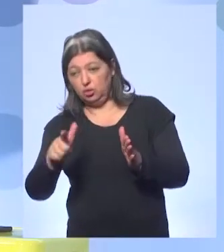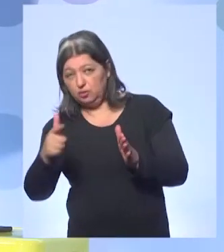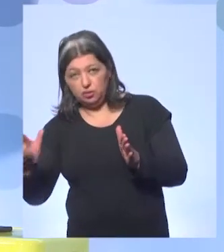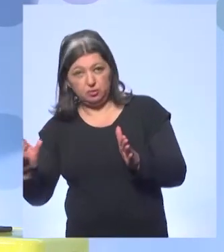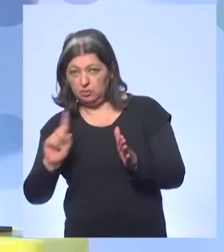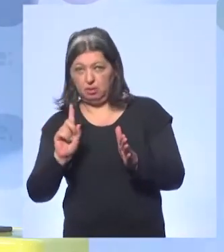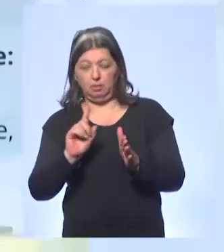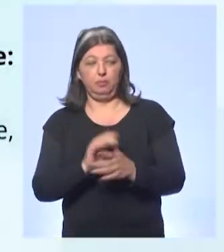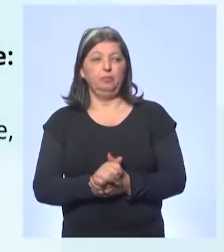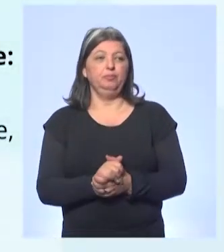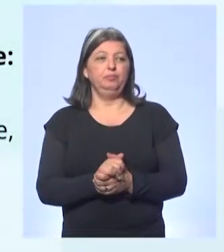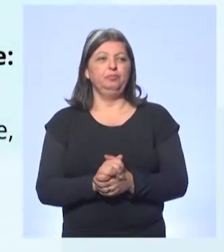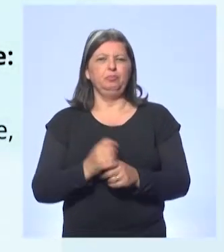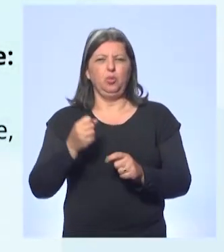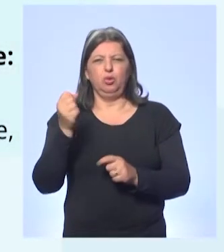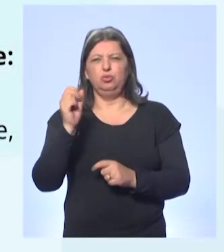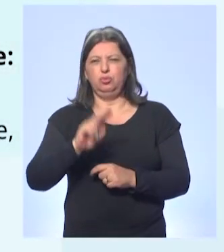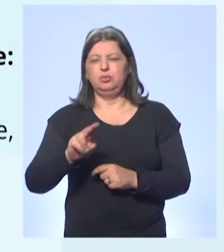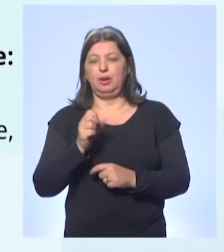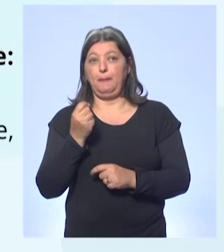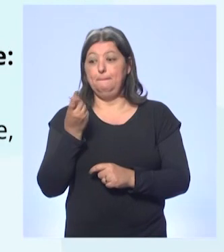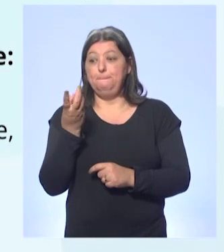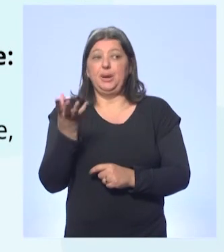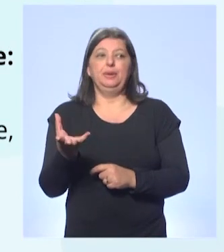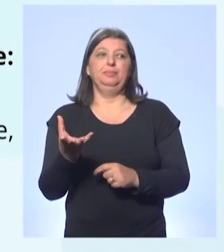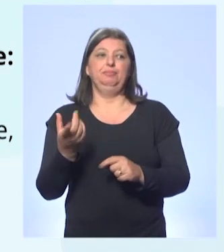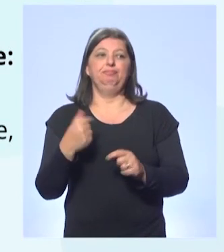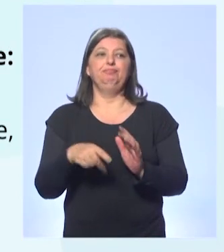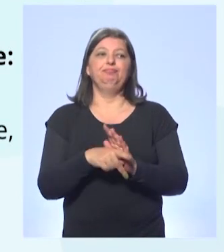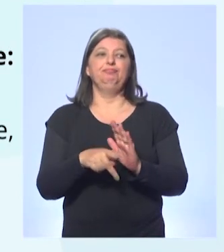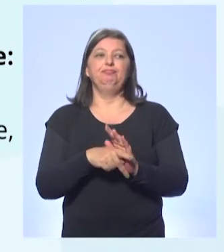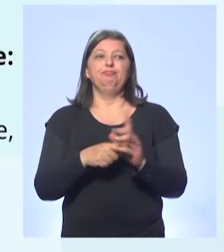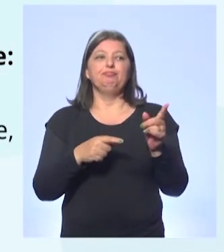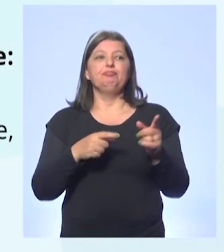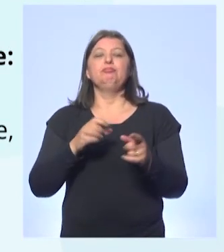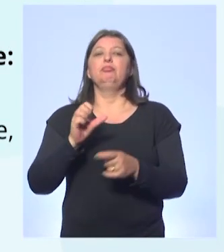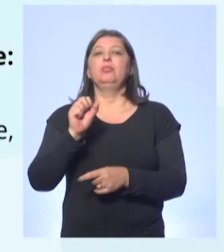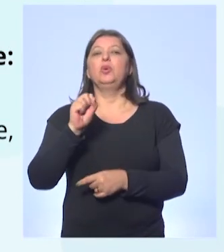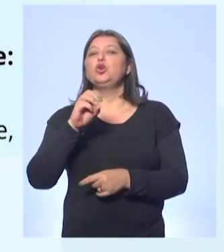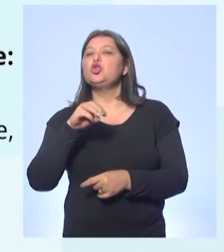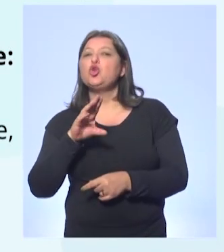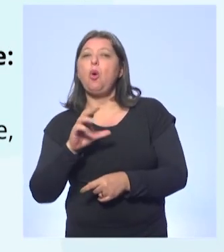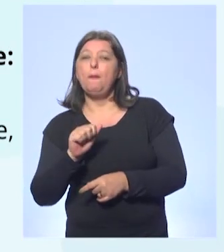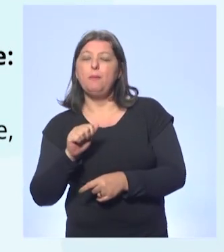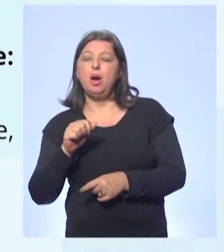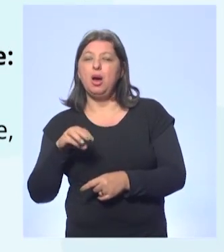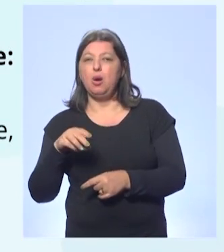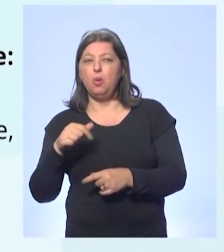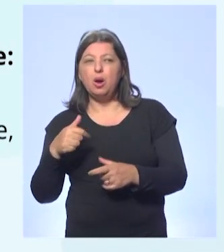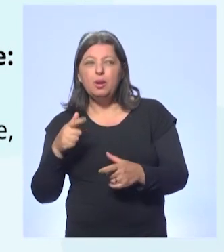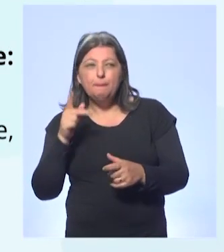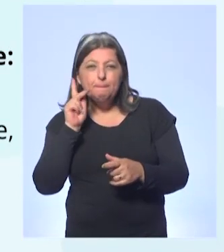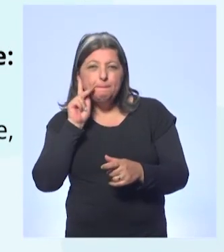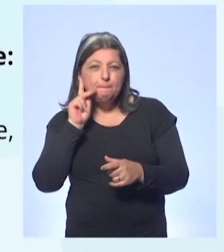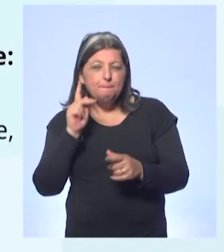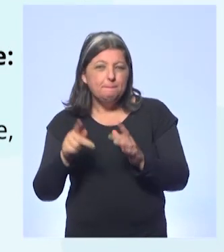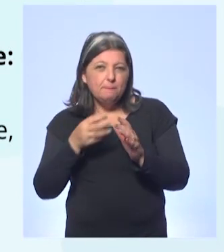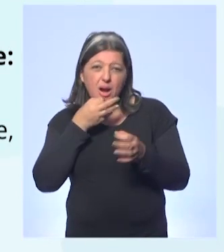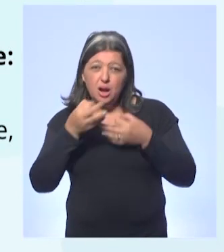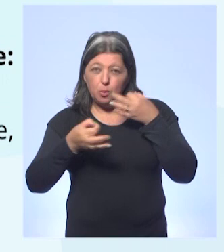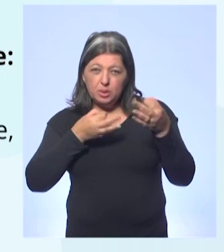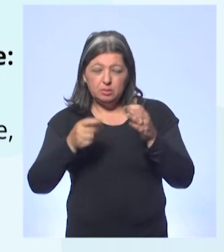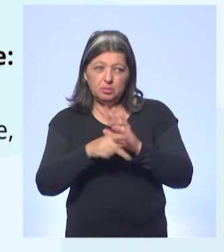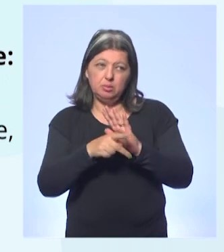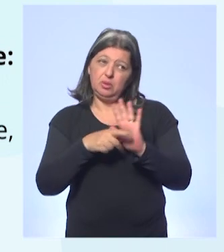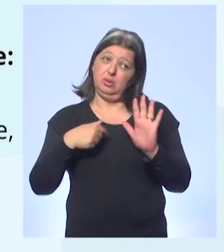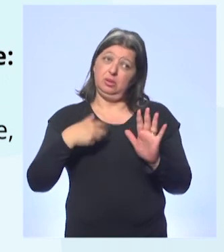só quantos que a gente pode usar aqui, gente. Somam argumentos. Então, vamos com calma nessa parte, que ela é um pouquinho mais complexa.